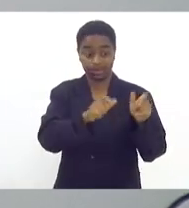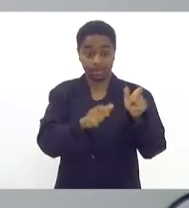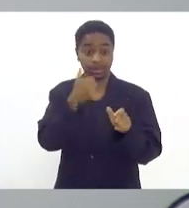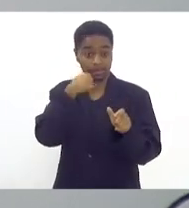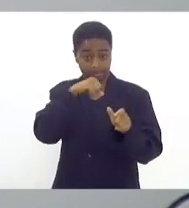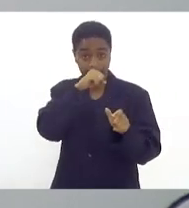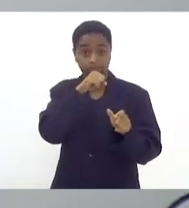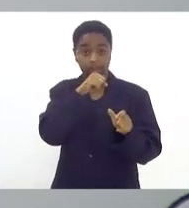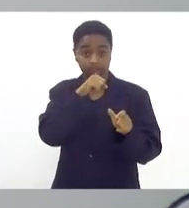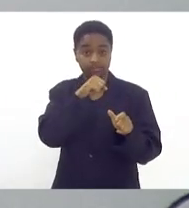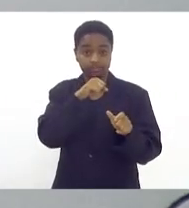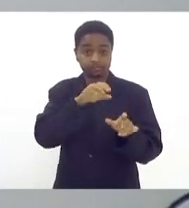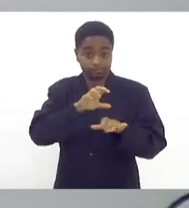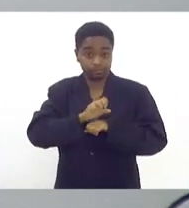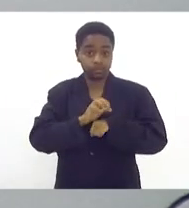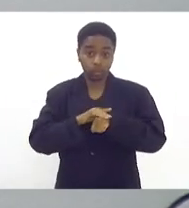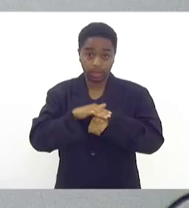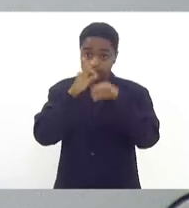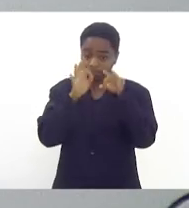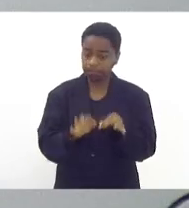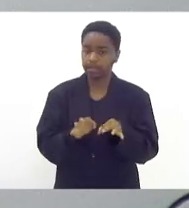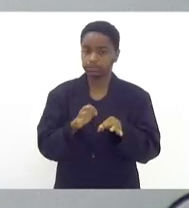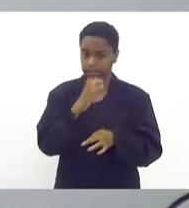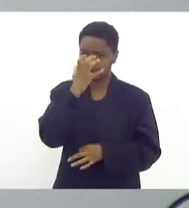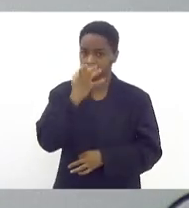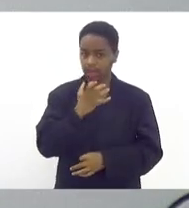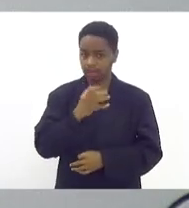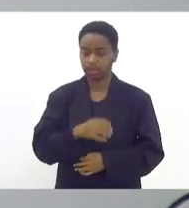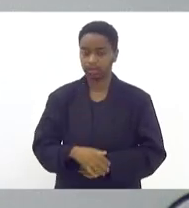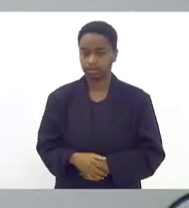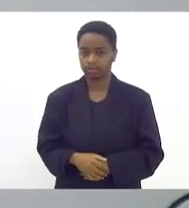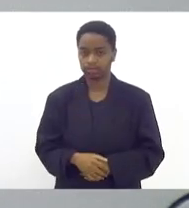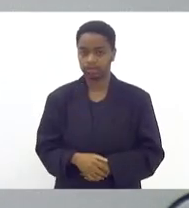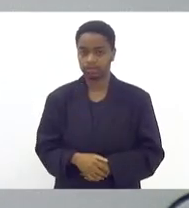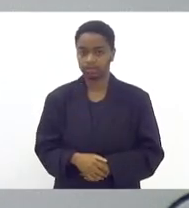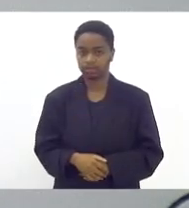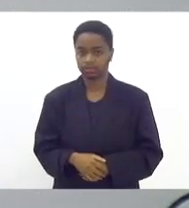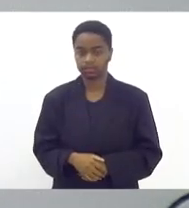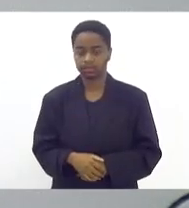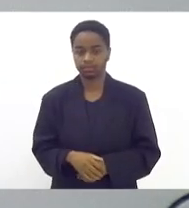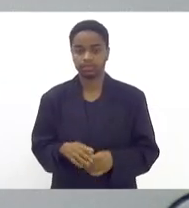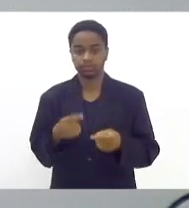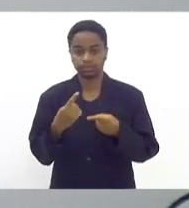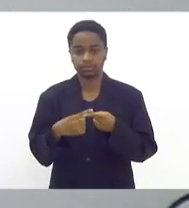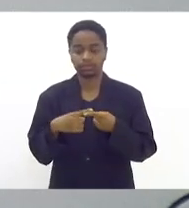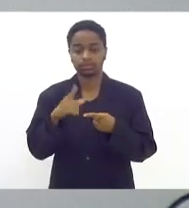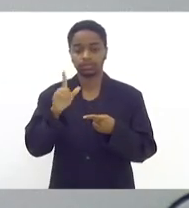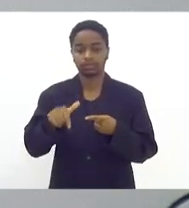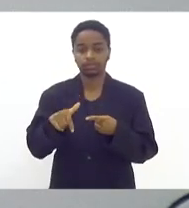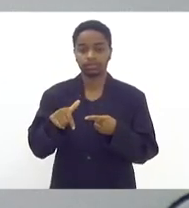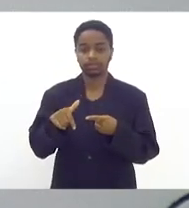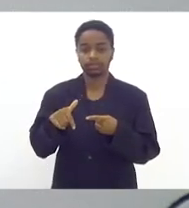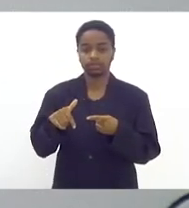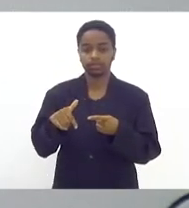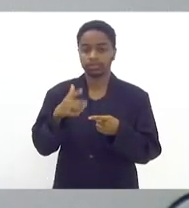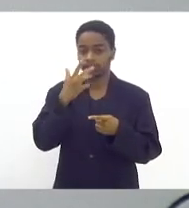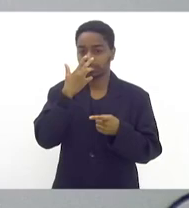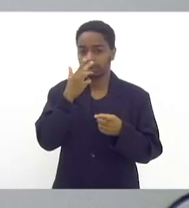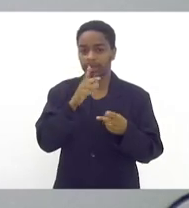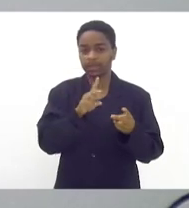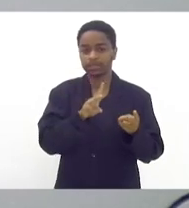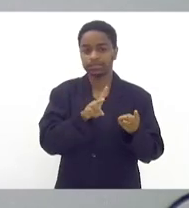adoecem mesmo a coisa é muito séria né e isso é um uma cadeia né é um dominó efeito